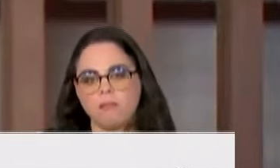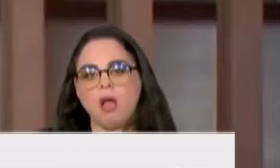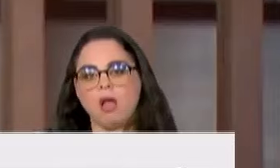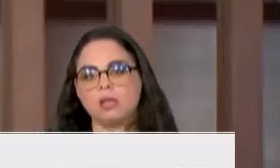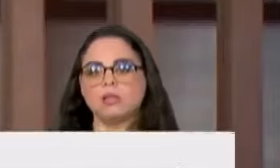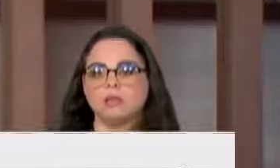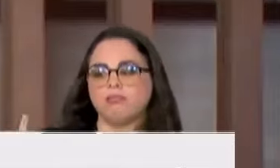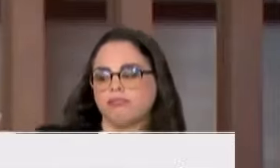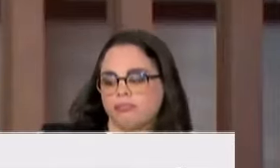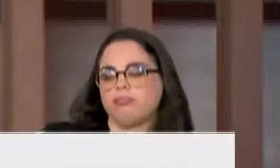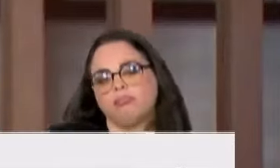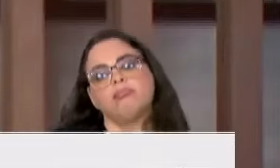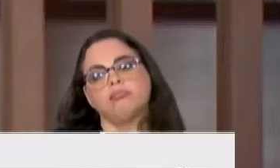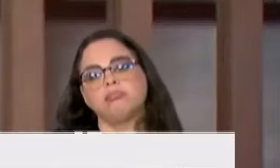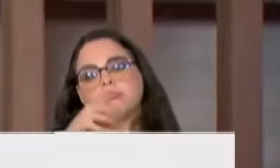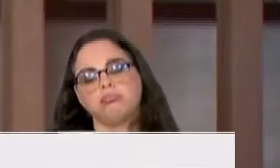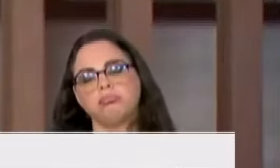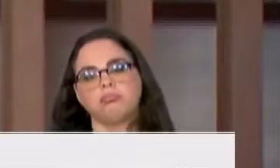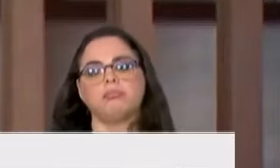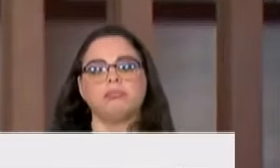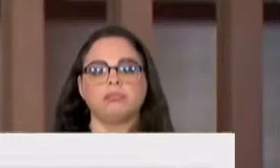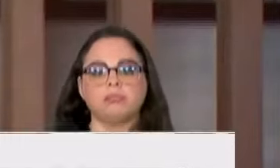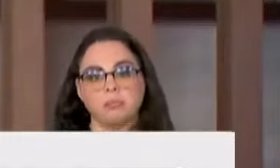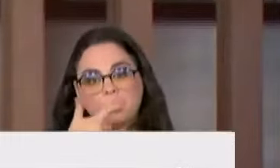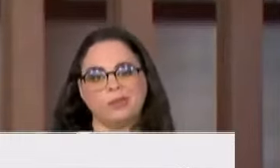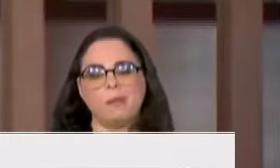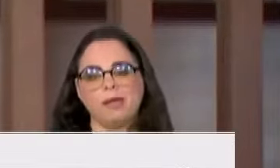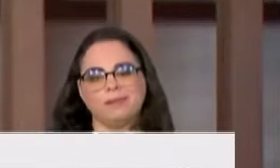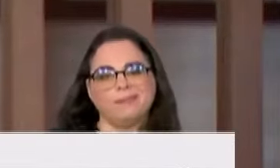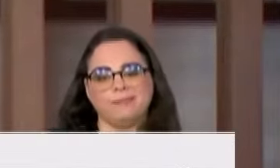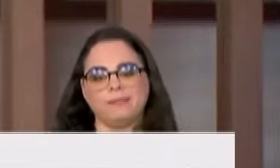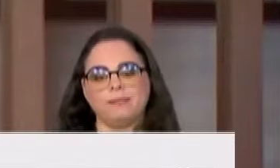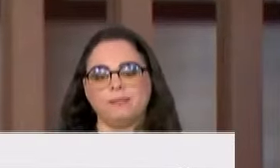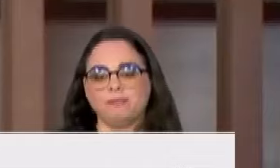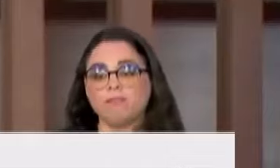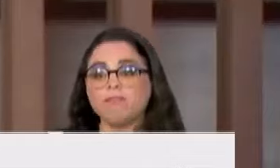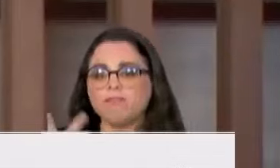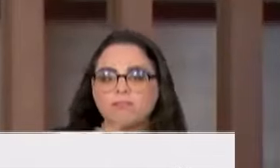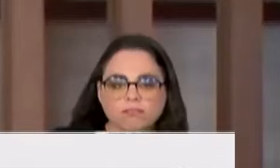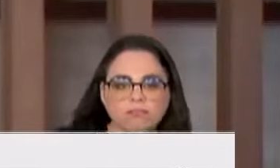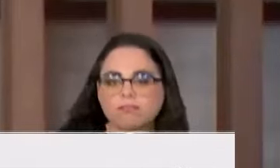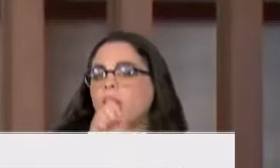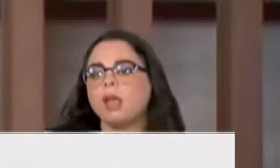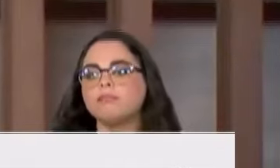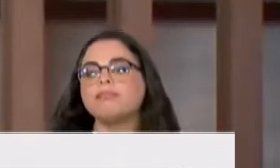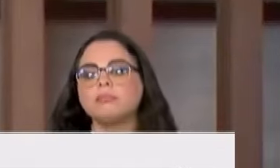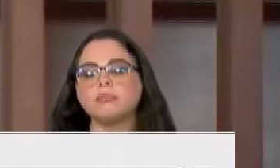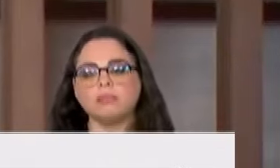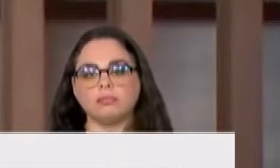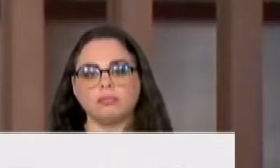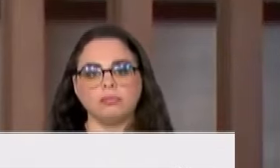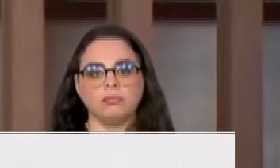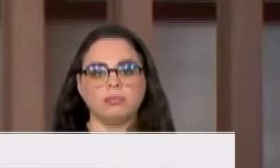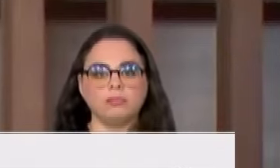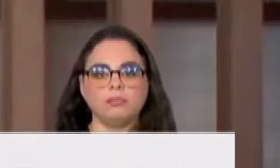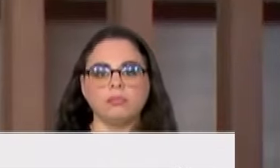da tripulação dos aviões e do próprio avião. Às 5h34, quem nos acompanha pela rádio, estamos ouvindo então Mauro Vieira detalhando a operação